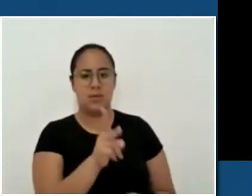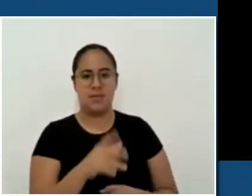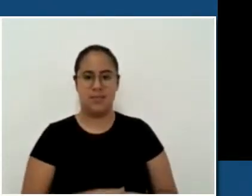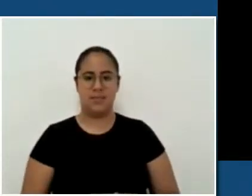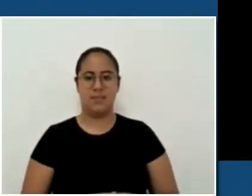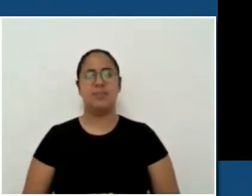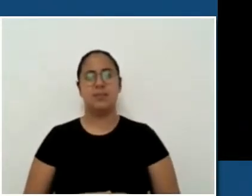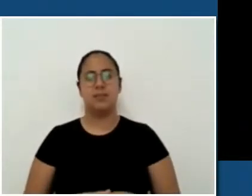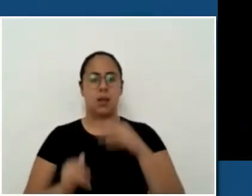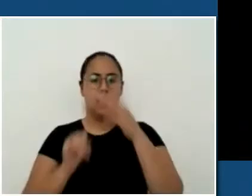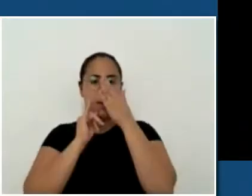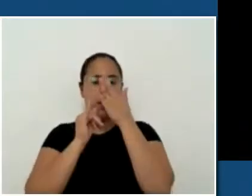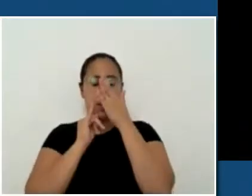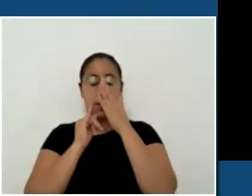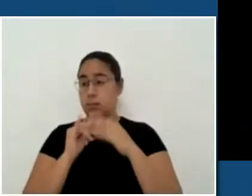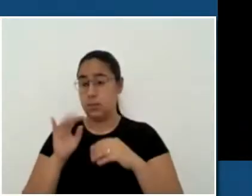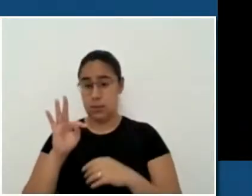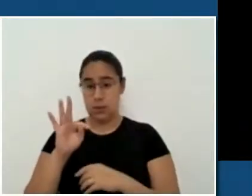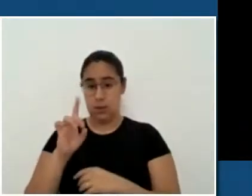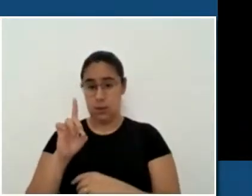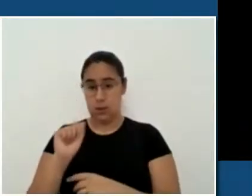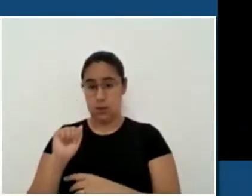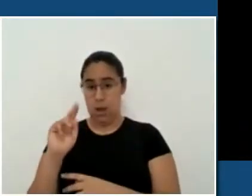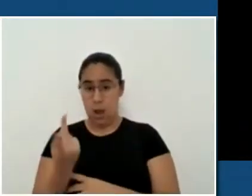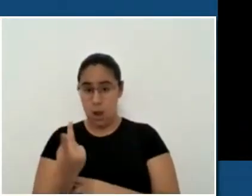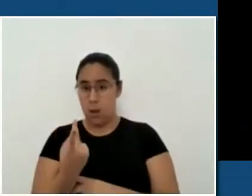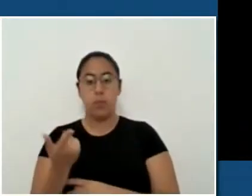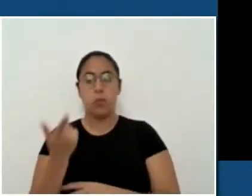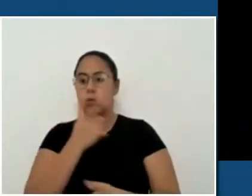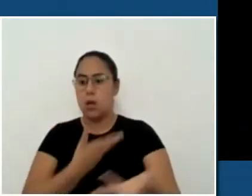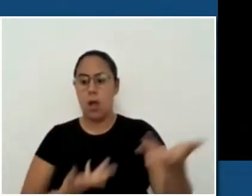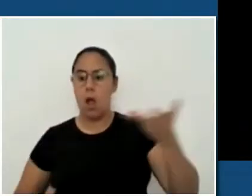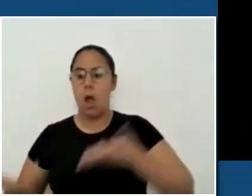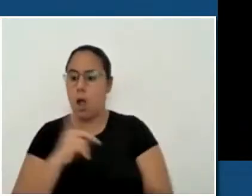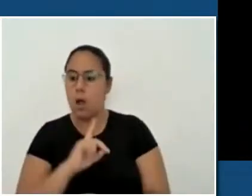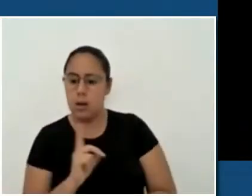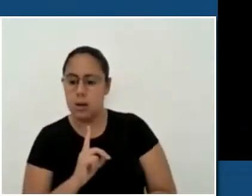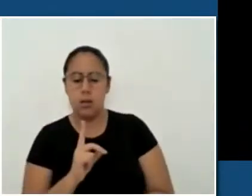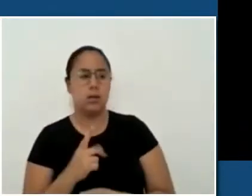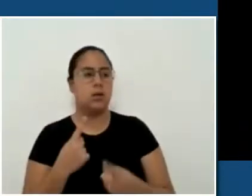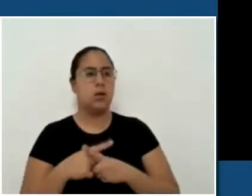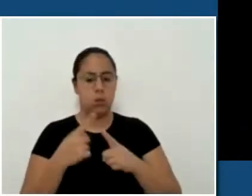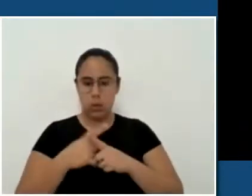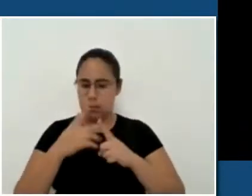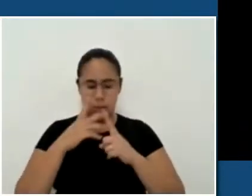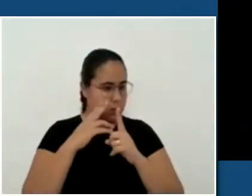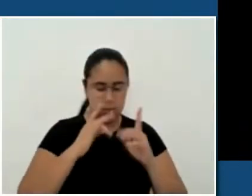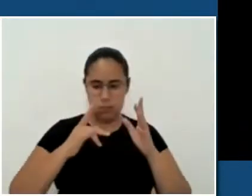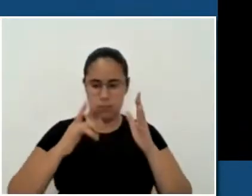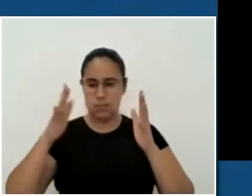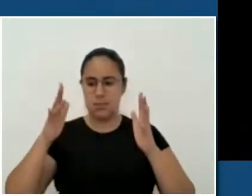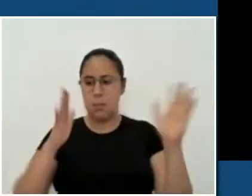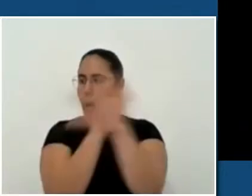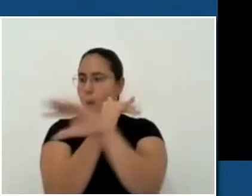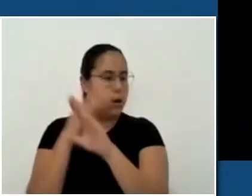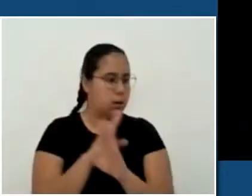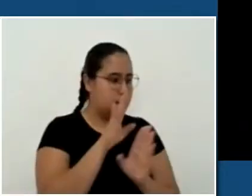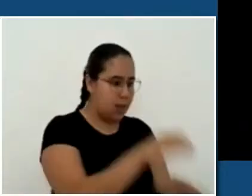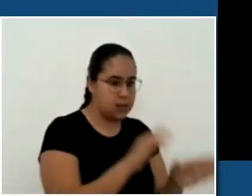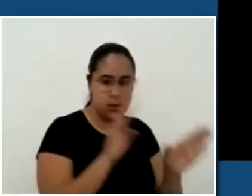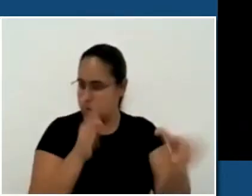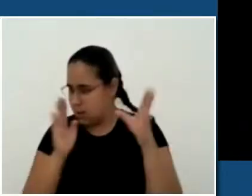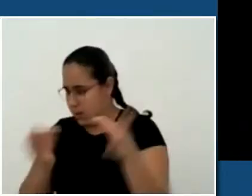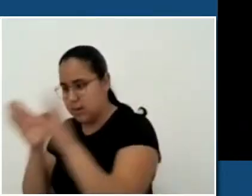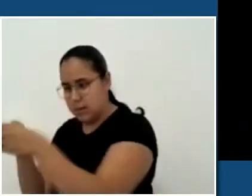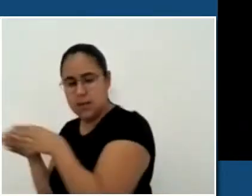não compartilha, ele fica no hiperfoco no TEA, ele não entende o meio, não identifica aspectos salientes.